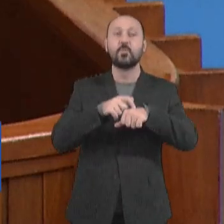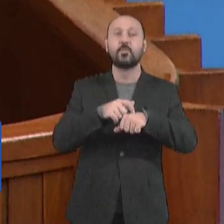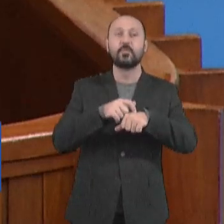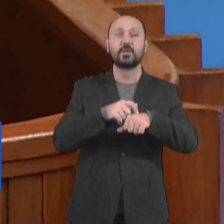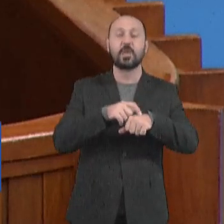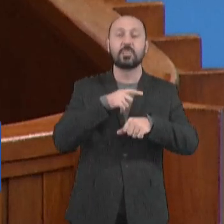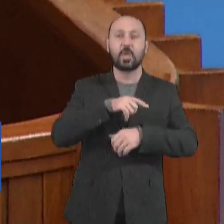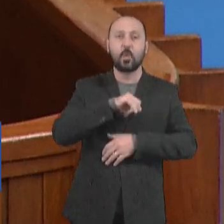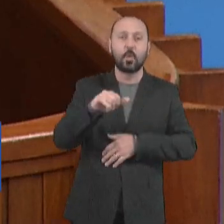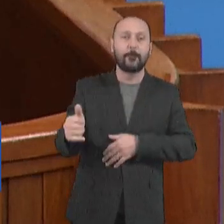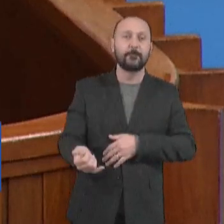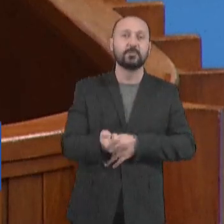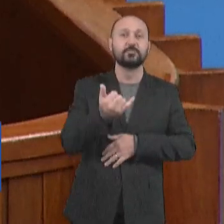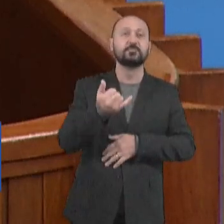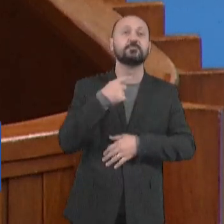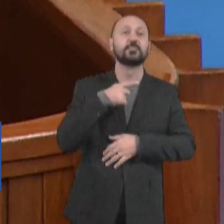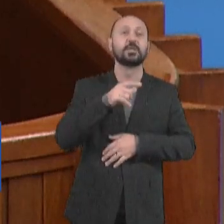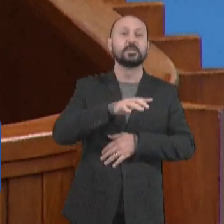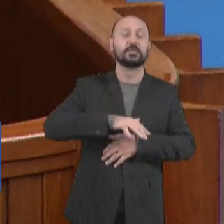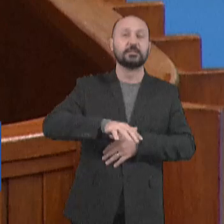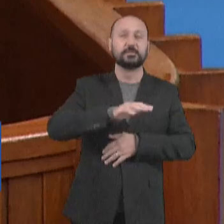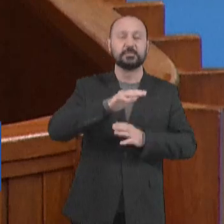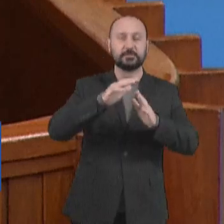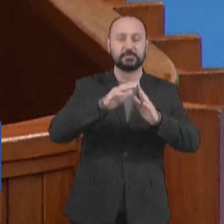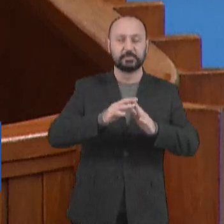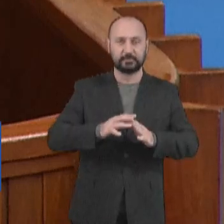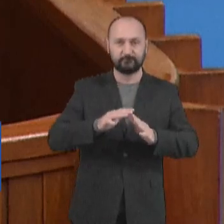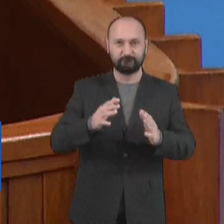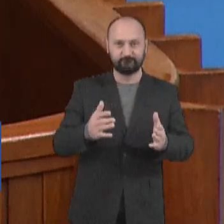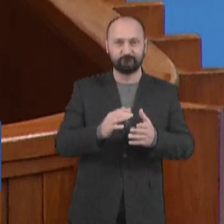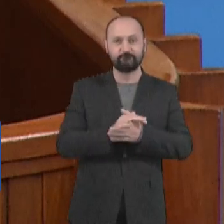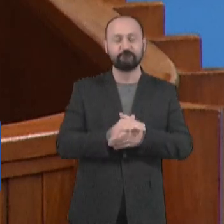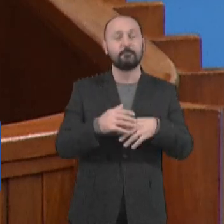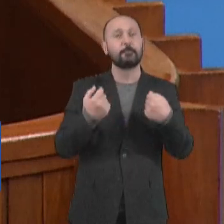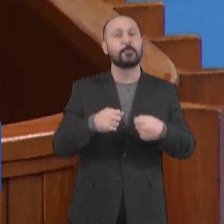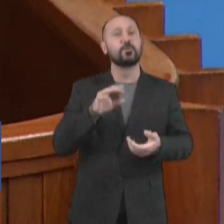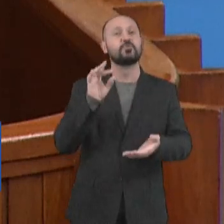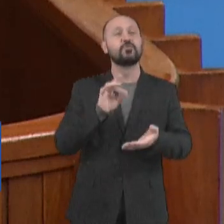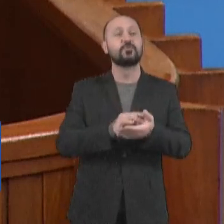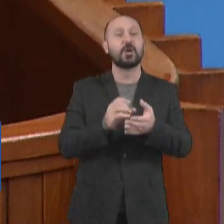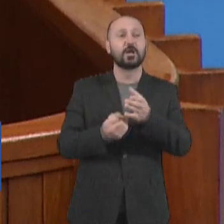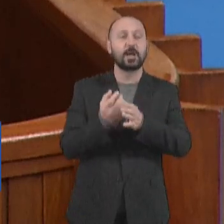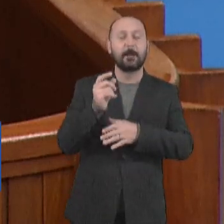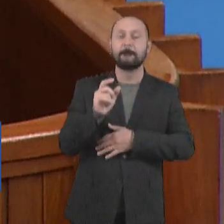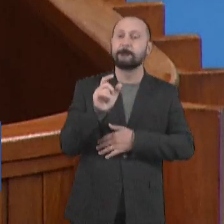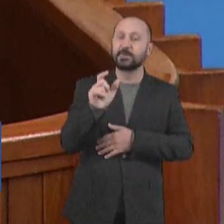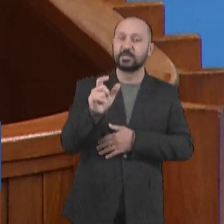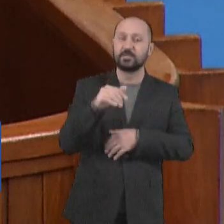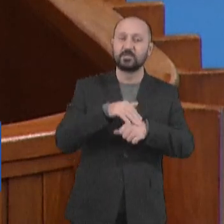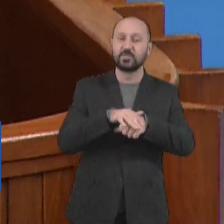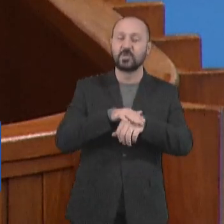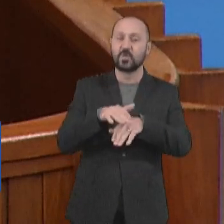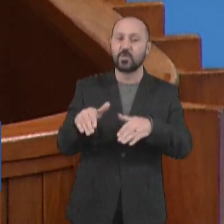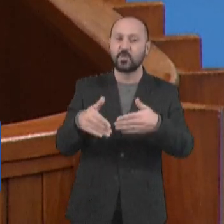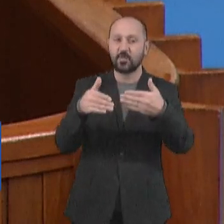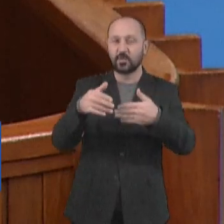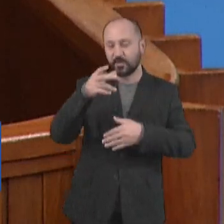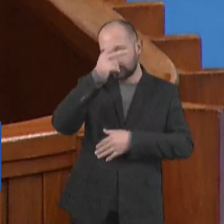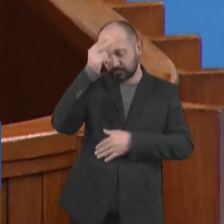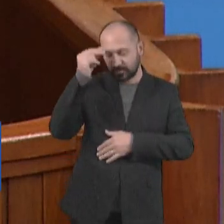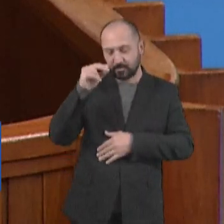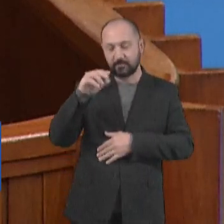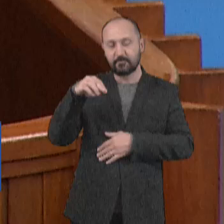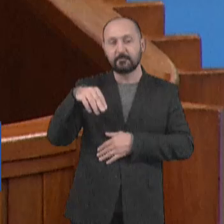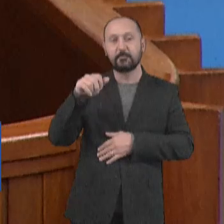criar oportunidades para quem está nessa terra hoje? Nós precisamos realmente criar, falava aqui o nosso prefeito